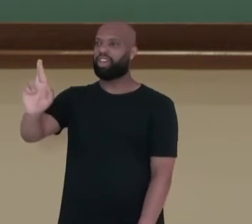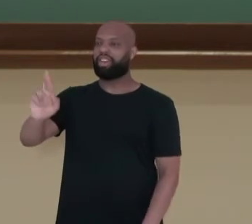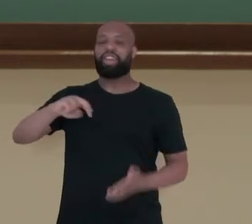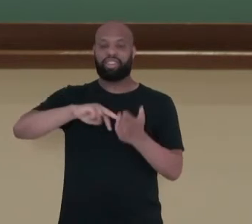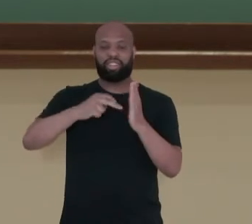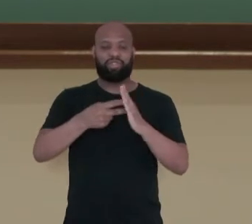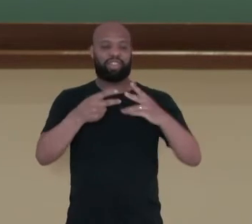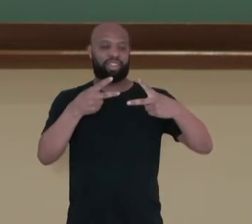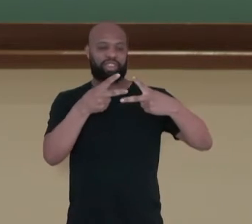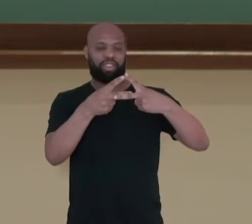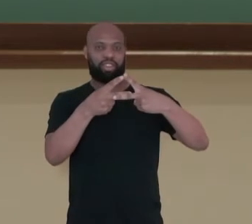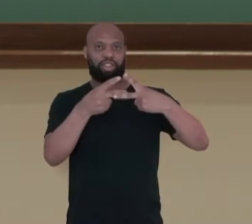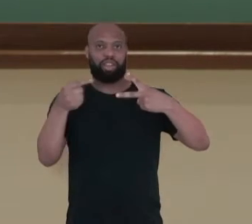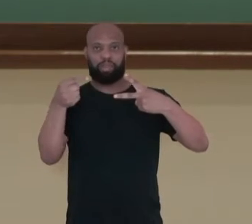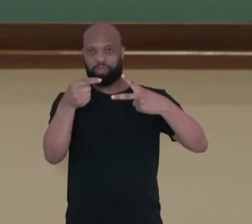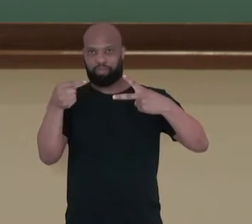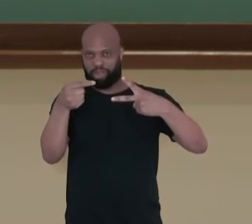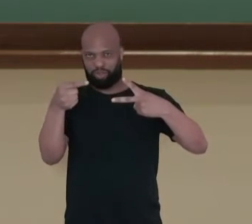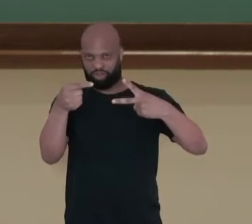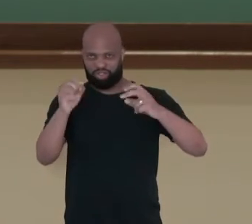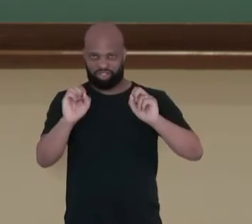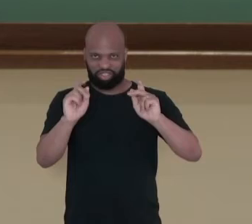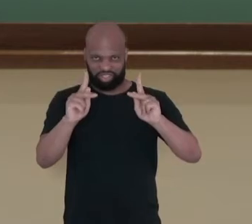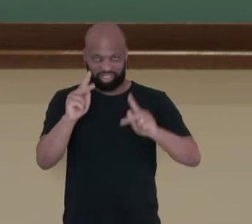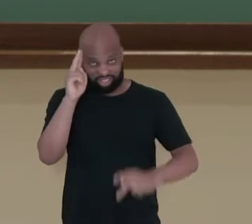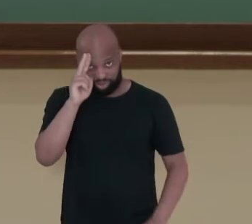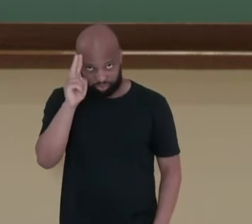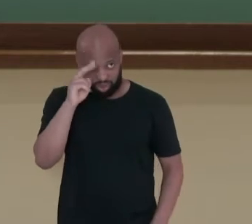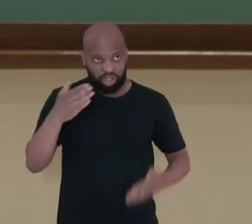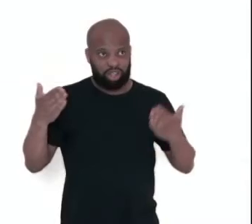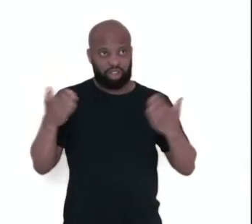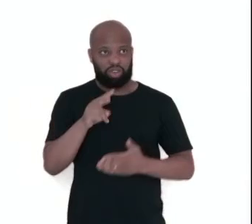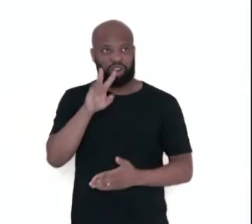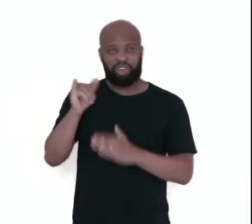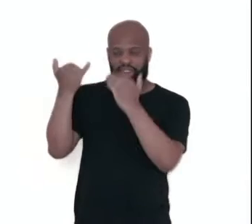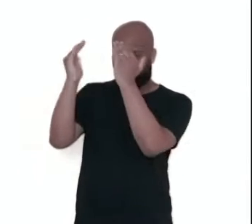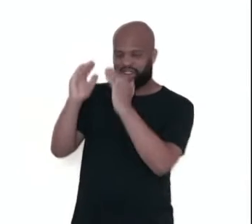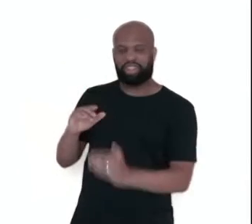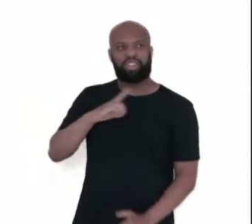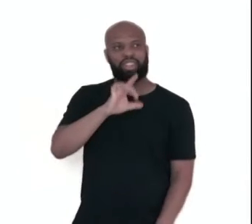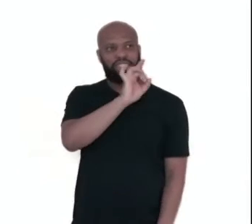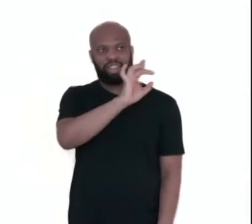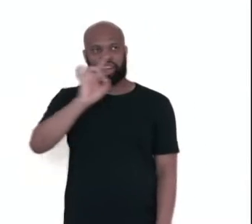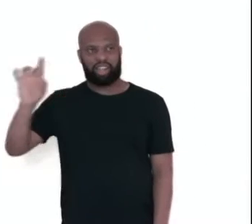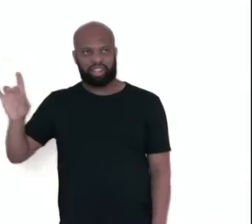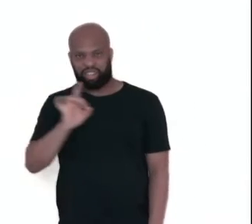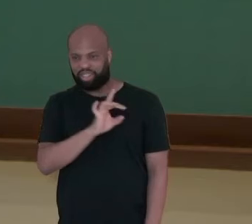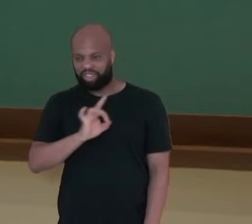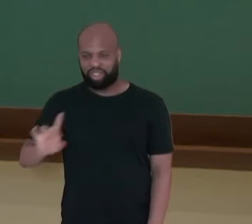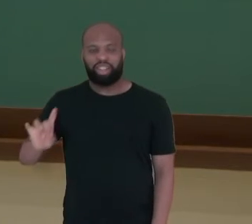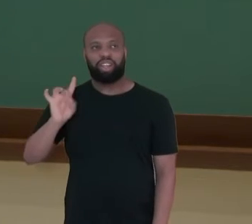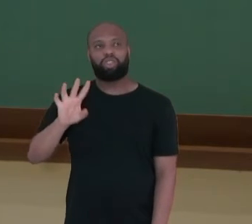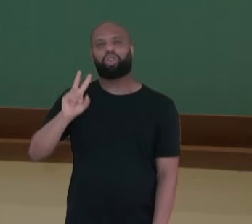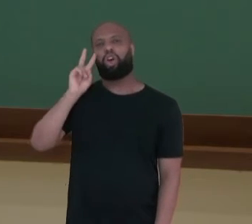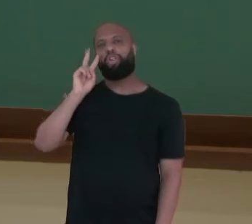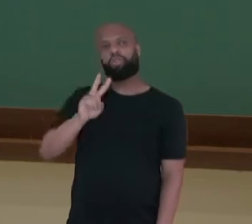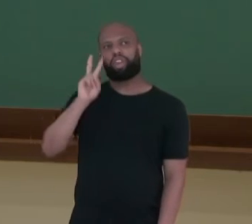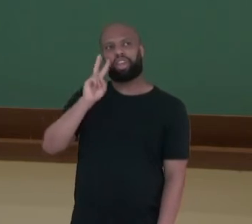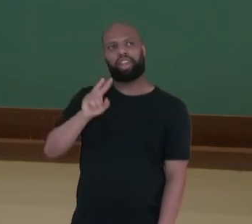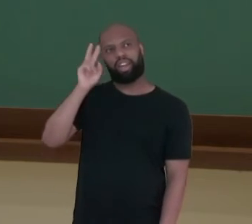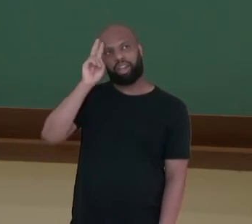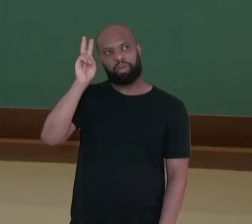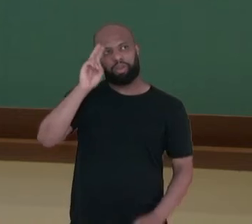negativo. Deu para lembrar? Então, agora nós vamos analisar cada uma dessas seis. É só olhar, gente, e lembrar dos